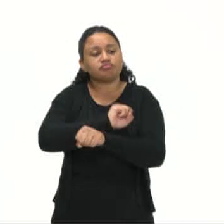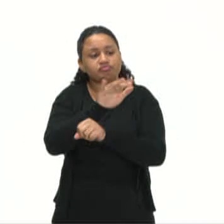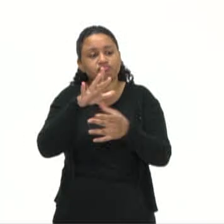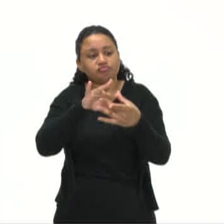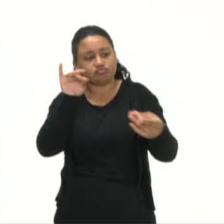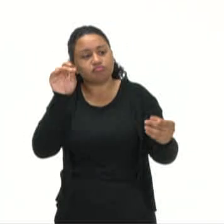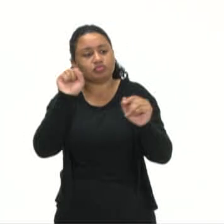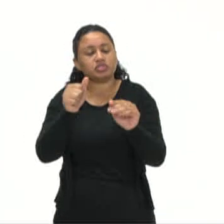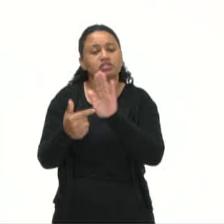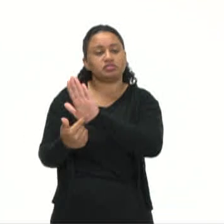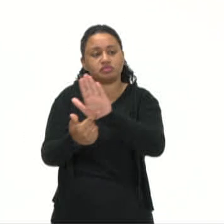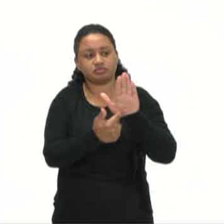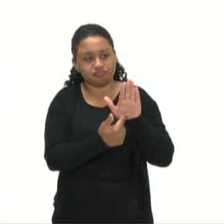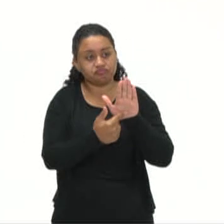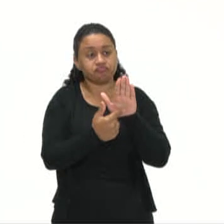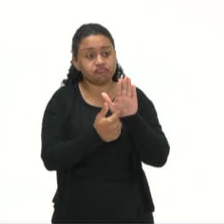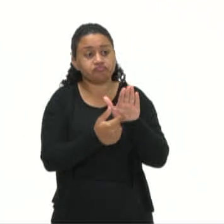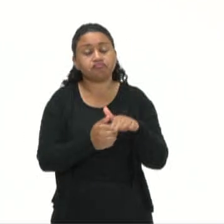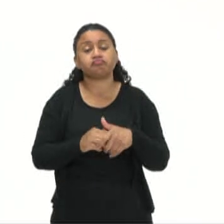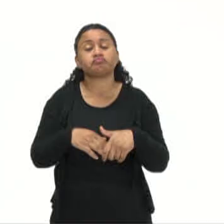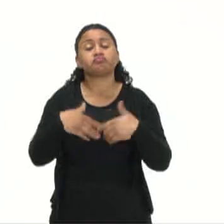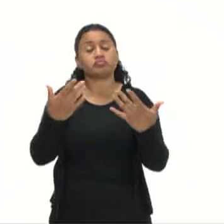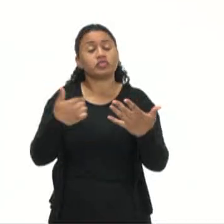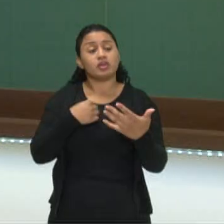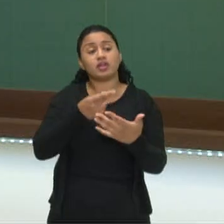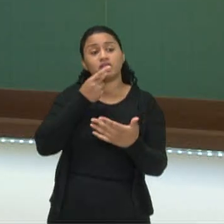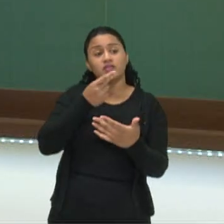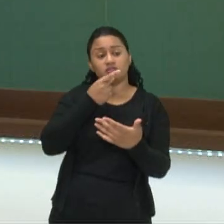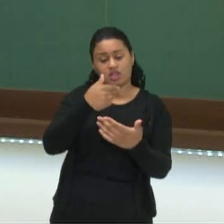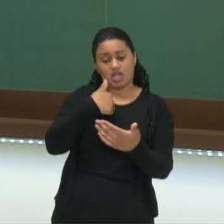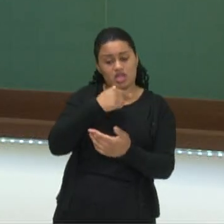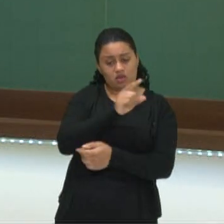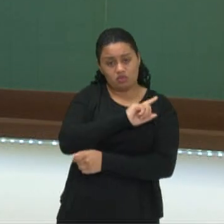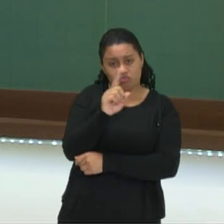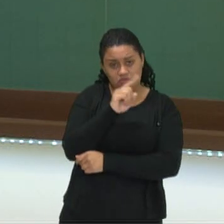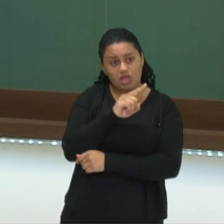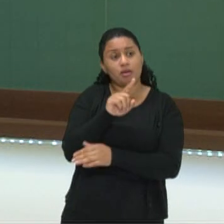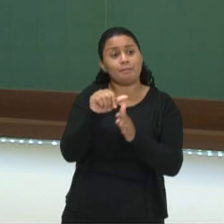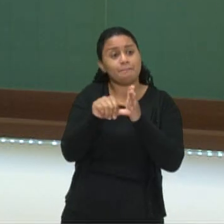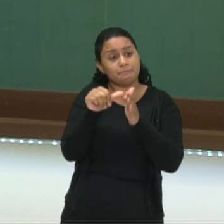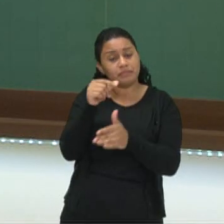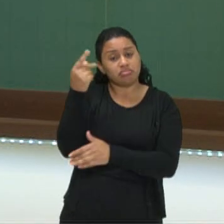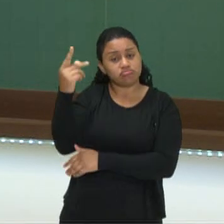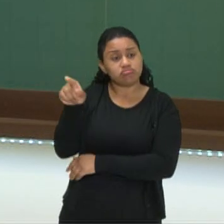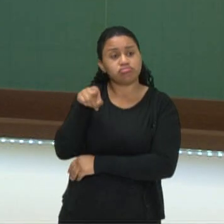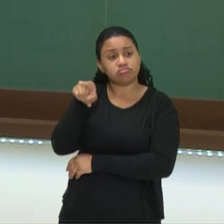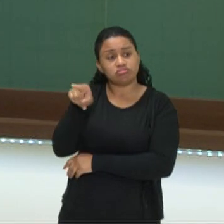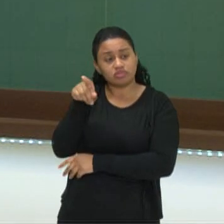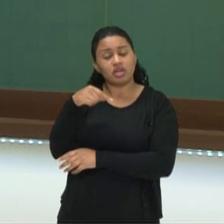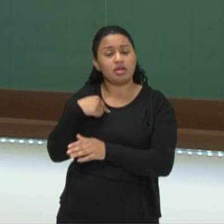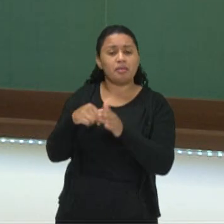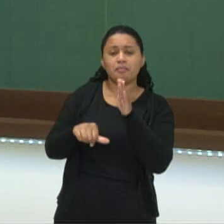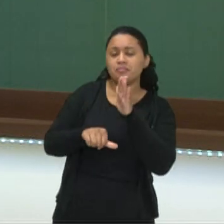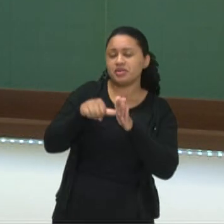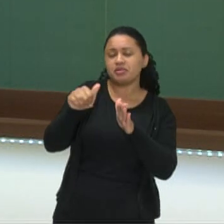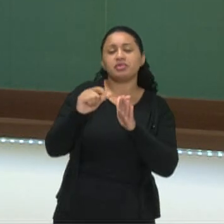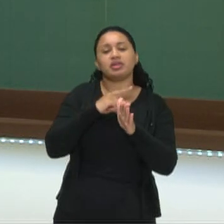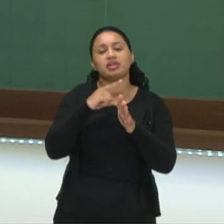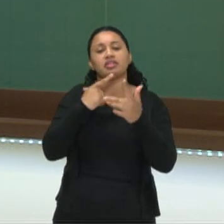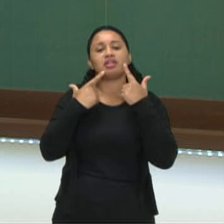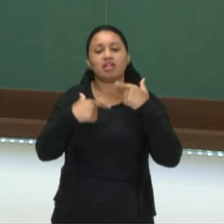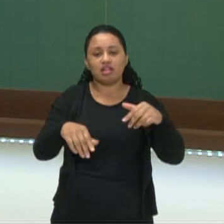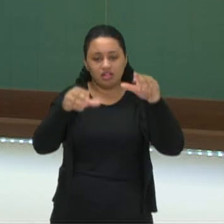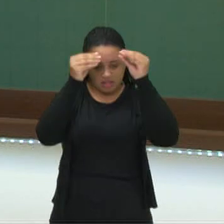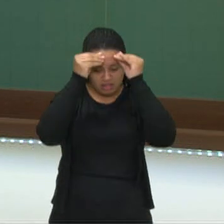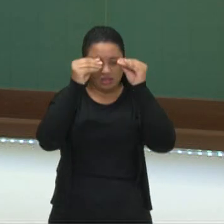Ou seja, William Kooning, ele admite que Jackson Pollock ele foi o primeiro a trazer essa linguagem